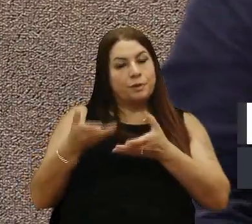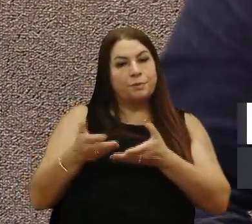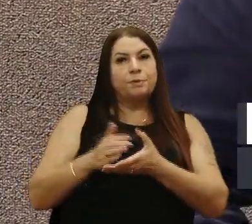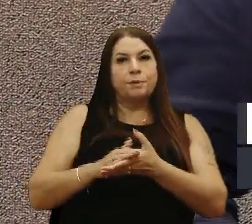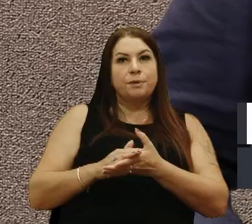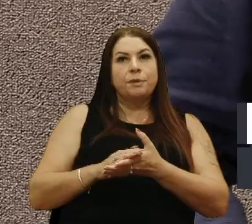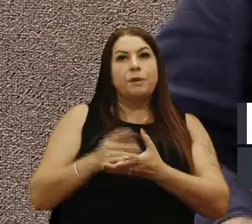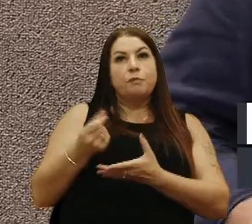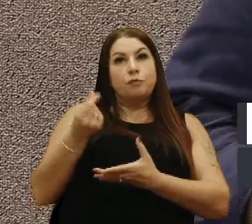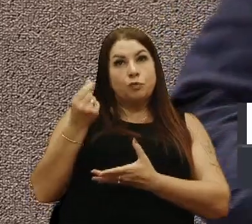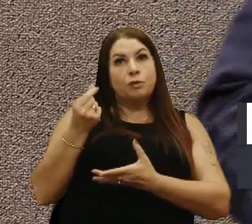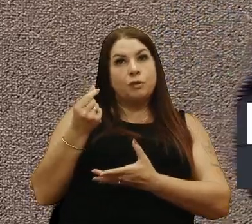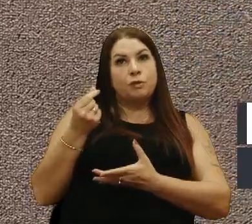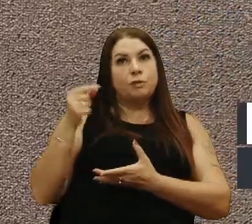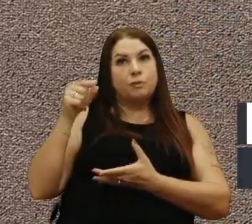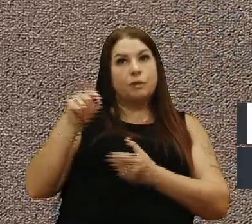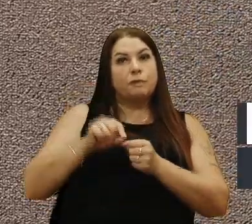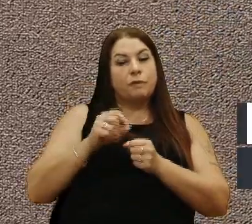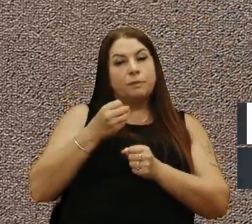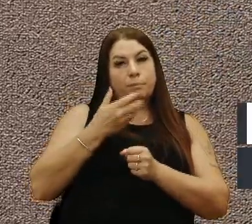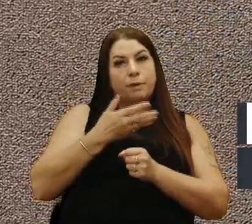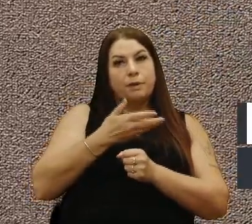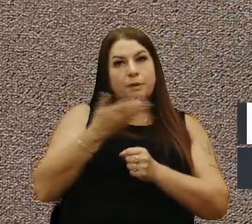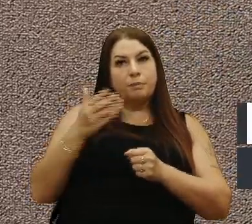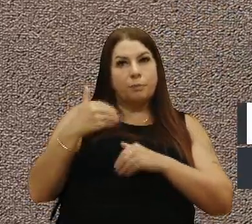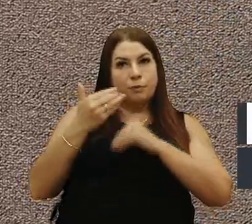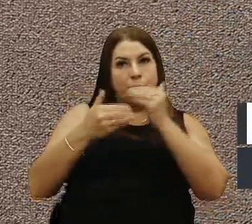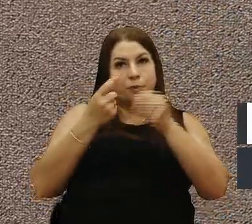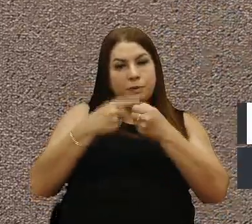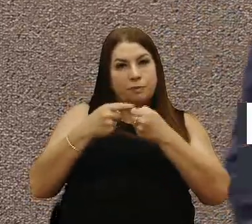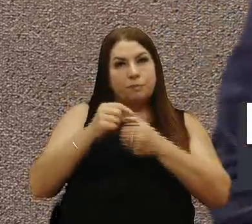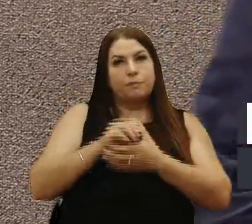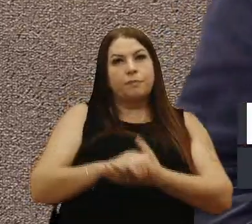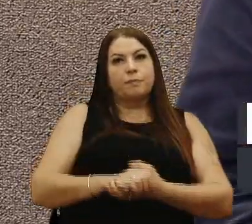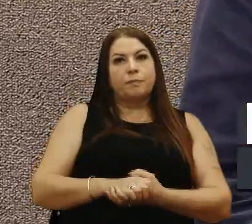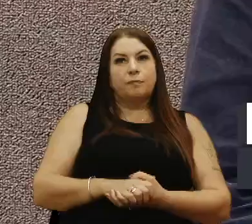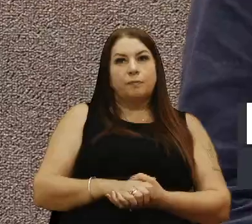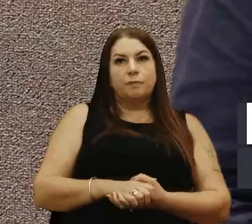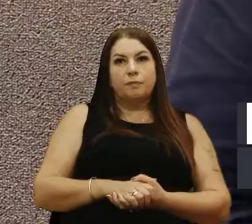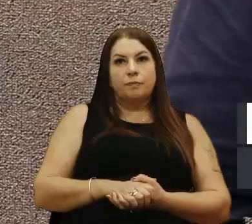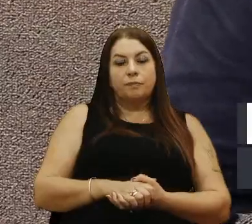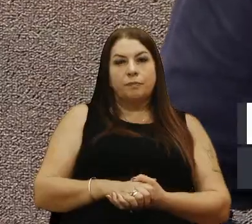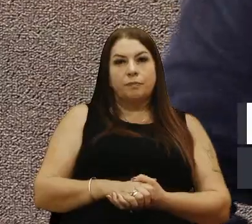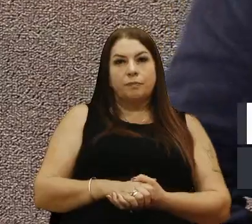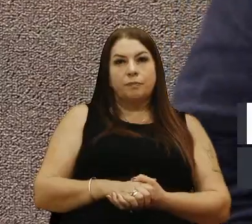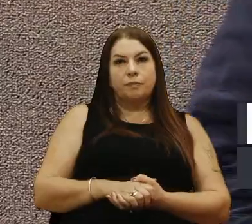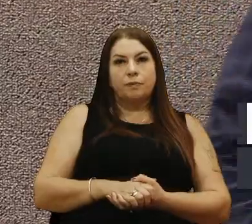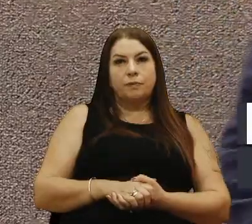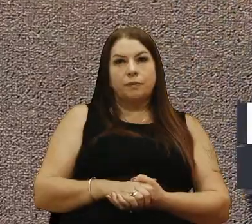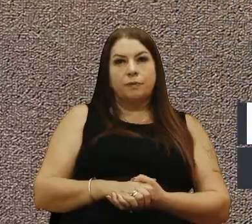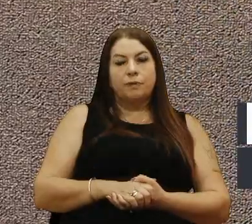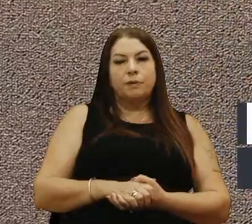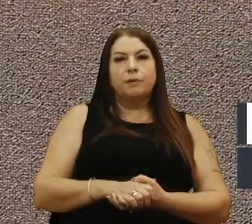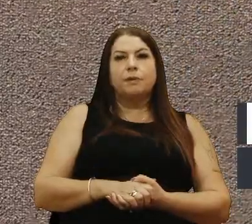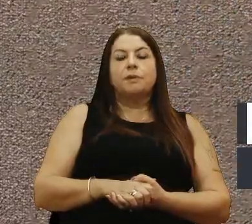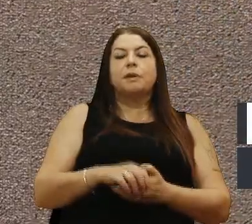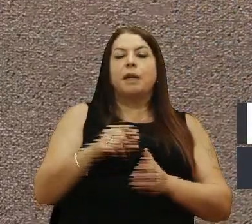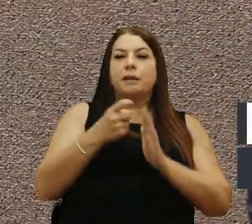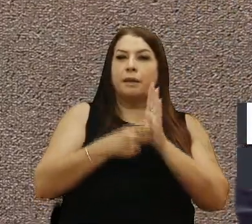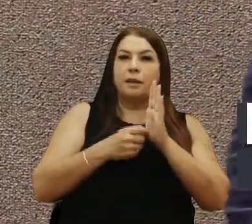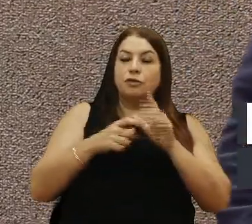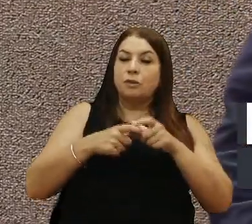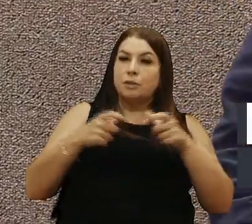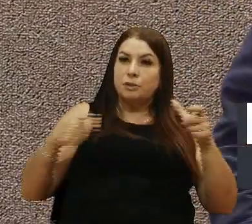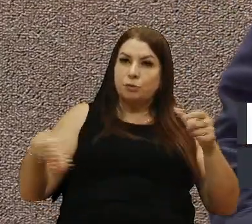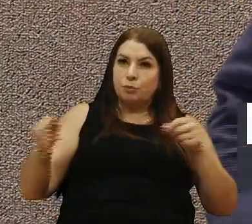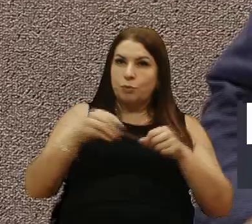é um dinheiro que vem e faz muito bem para o desenvolvimento da cidade. Então a taxa hoteleira tem crescido muito.